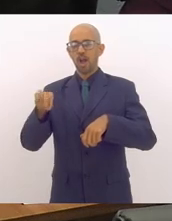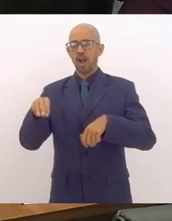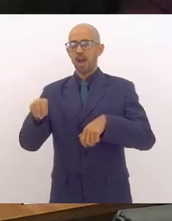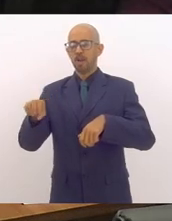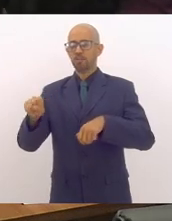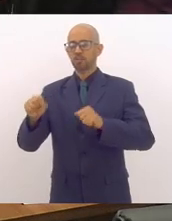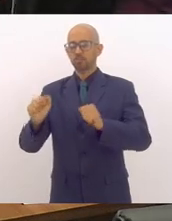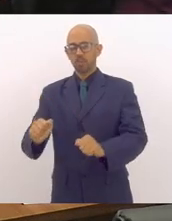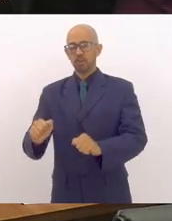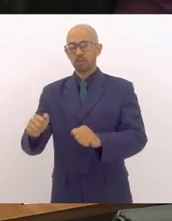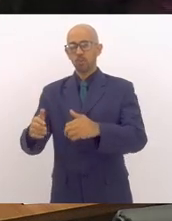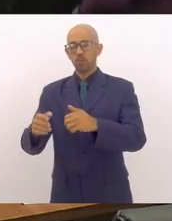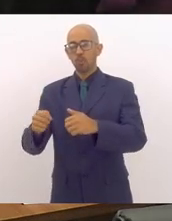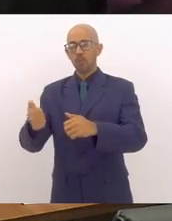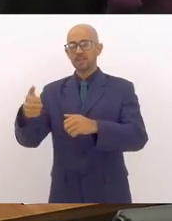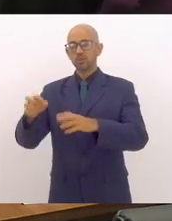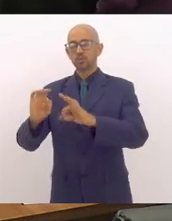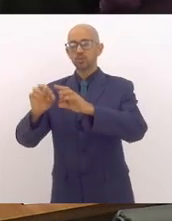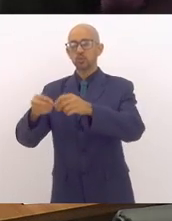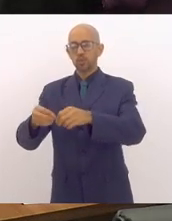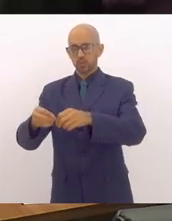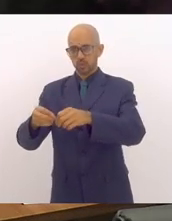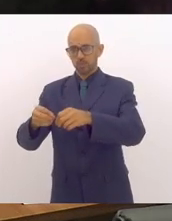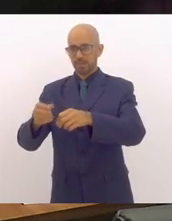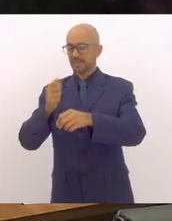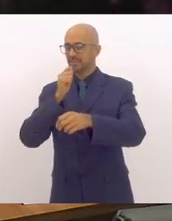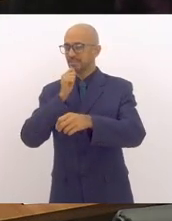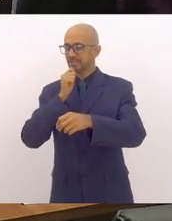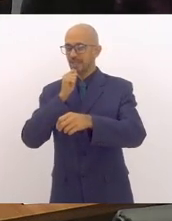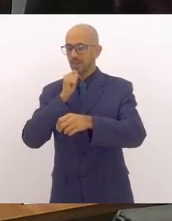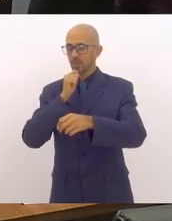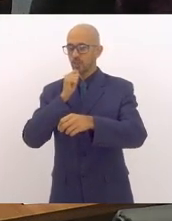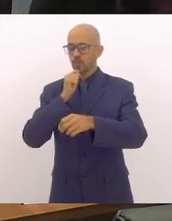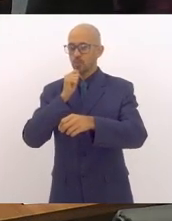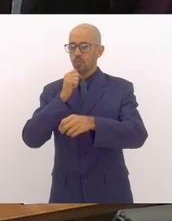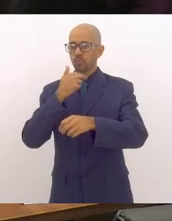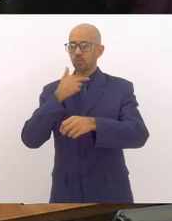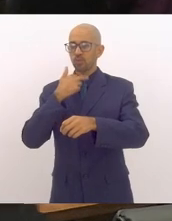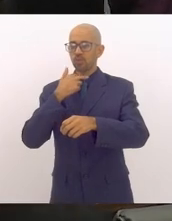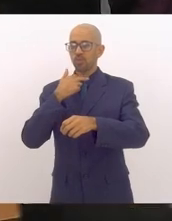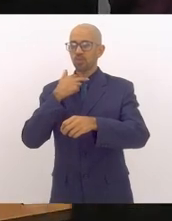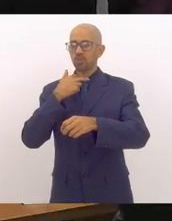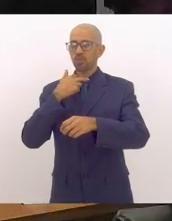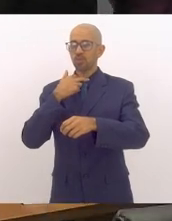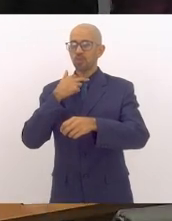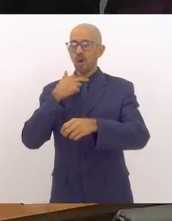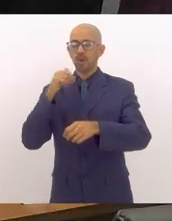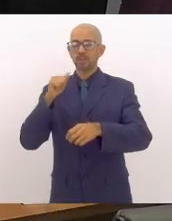menos votar, fazer questão de ordem. Por enquanto, a partir de 1 de fevereiro, com certeza.